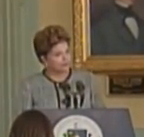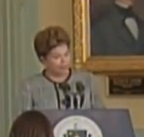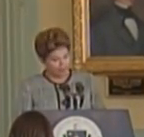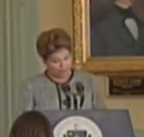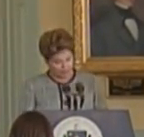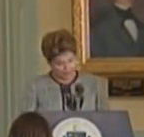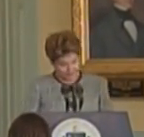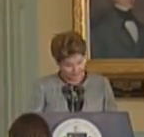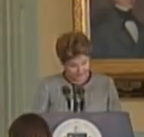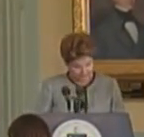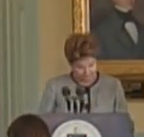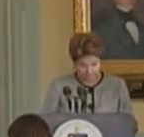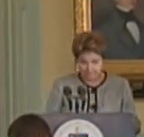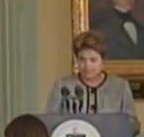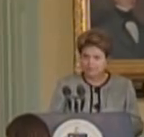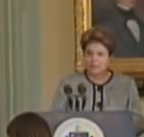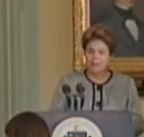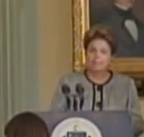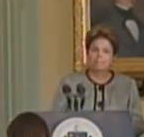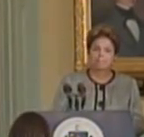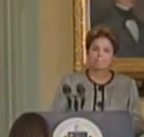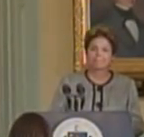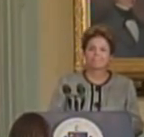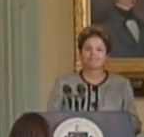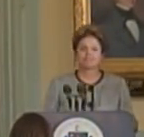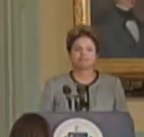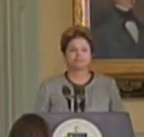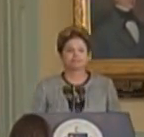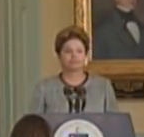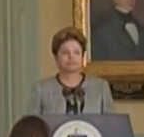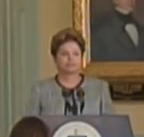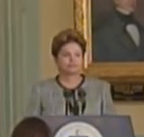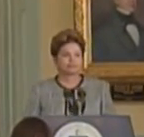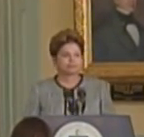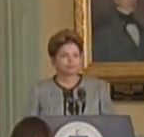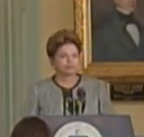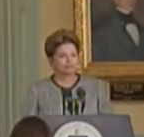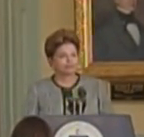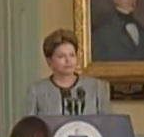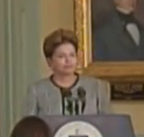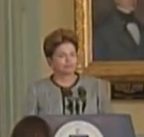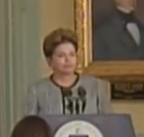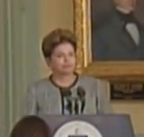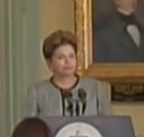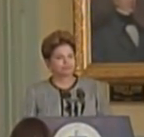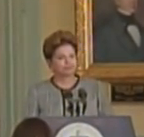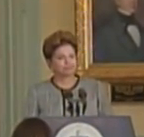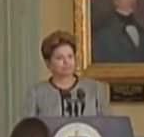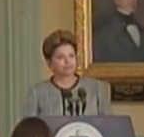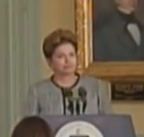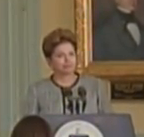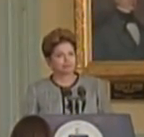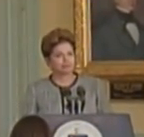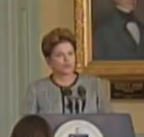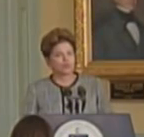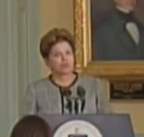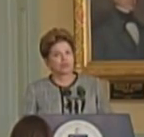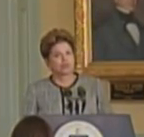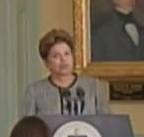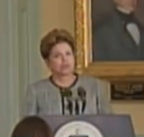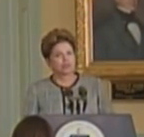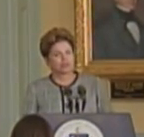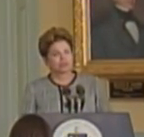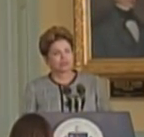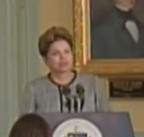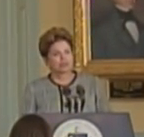XIX. I recently reread The Education of Harry Adams, written by the granddaughter of the main drafter of that